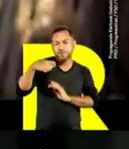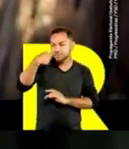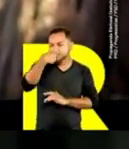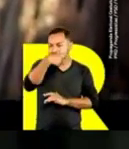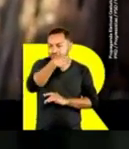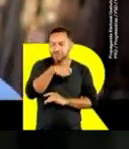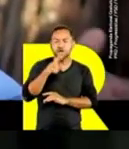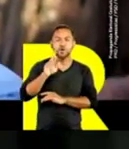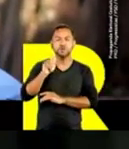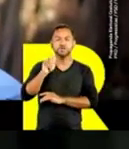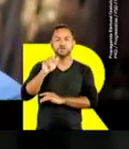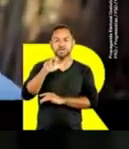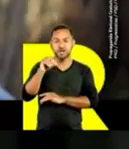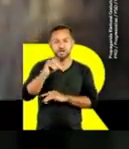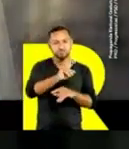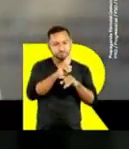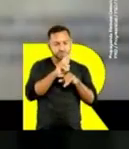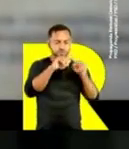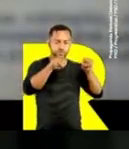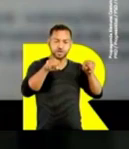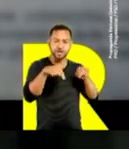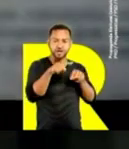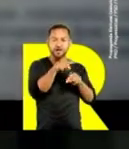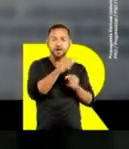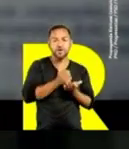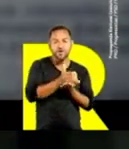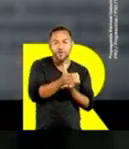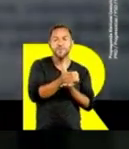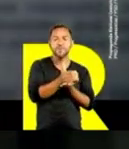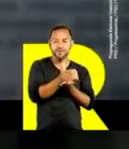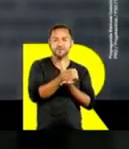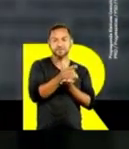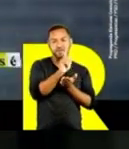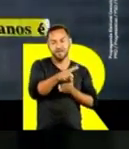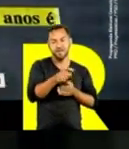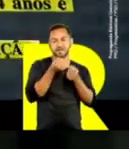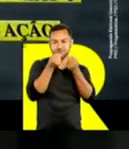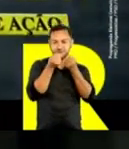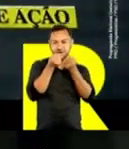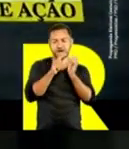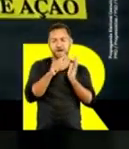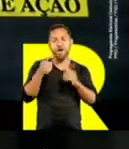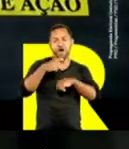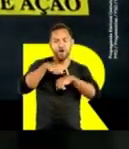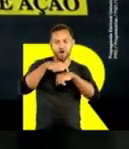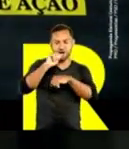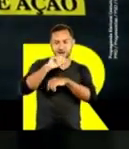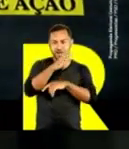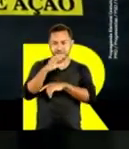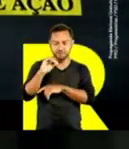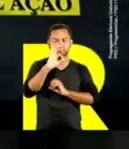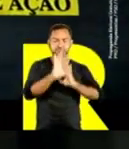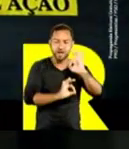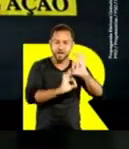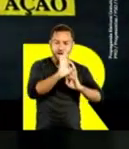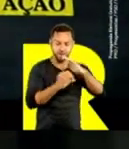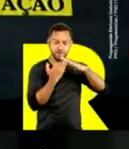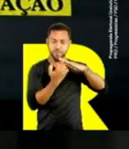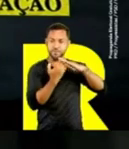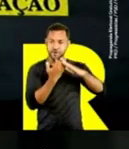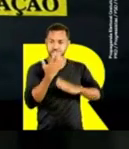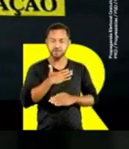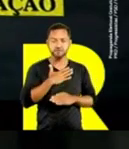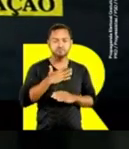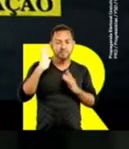Rogério, um dentista, que me emprestou aquele pedacinho. E foi ali que eu comecei o jornal Hora de Ação, depois montei a minha empresa e